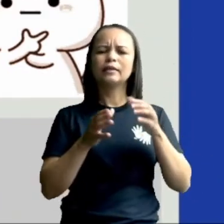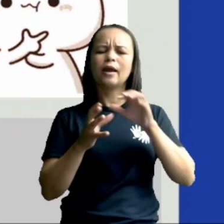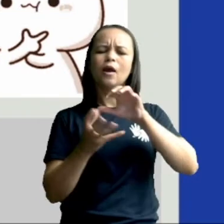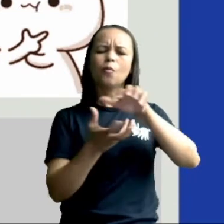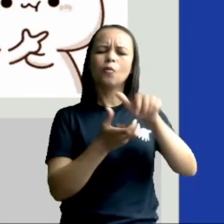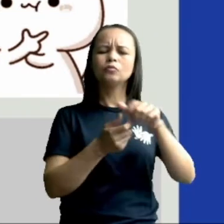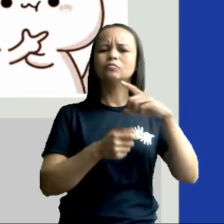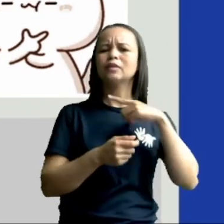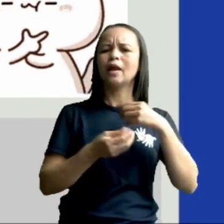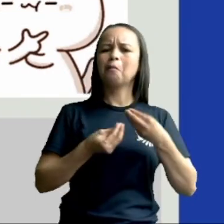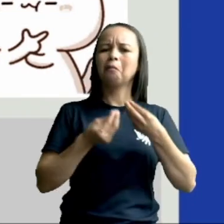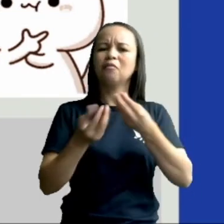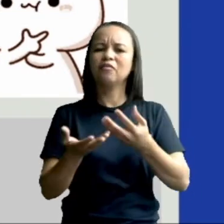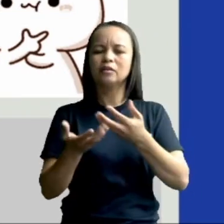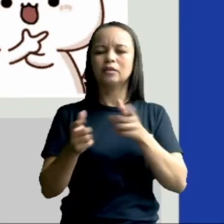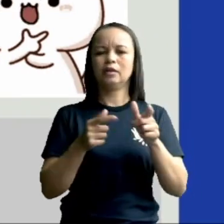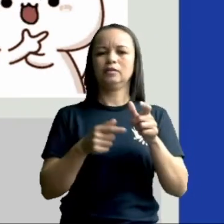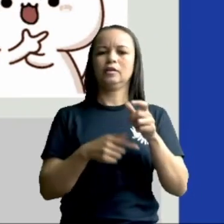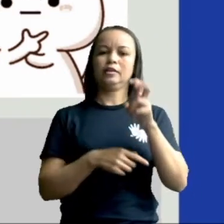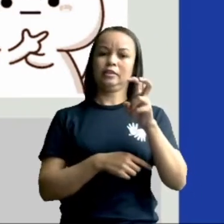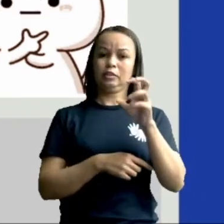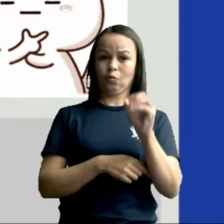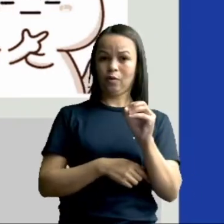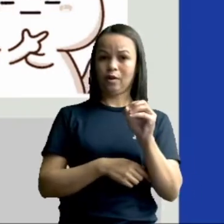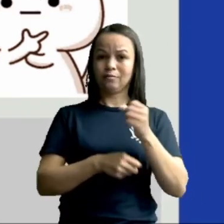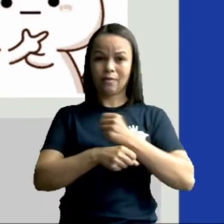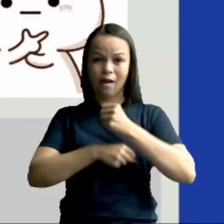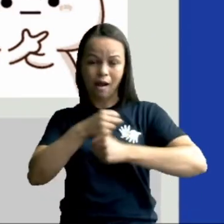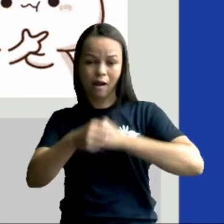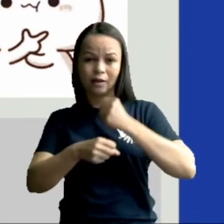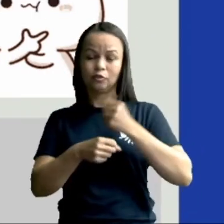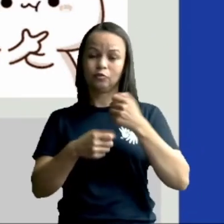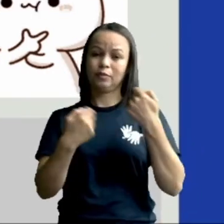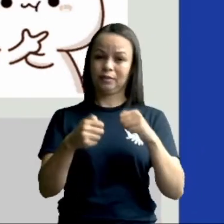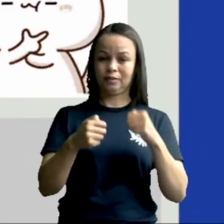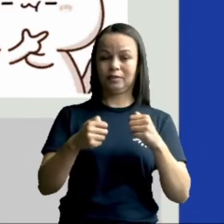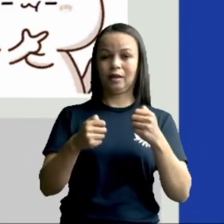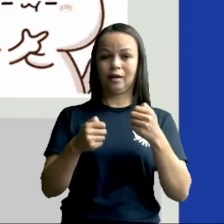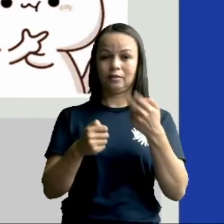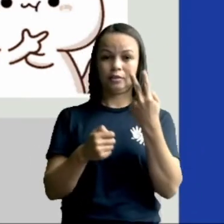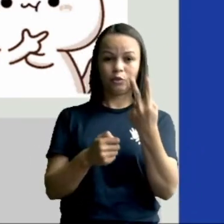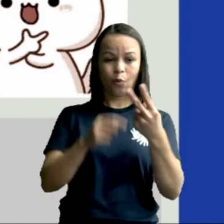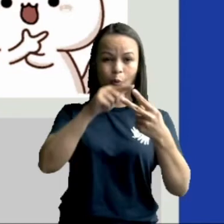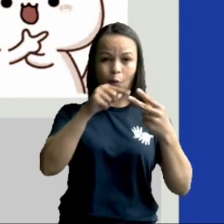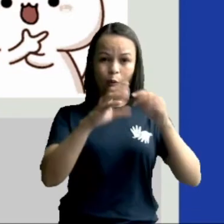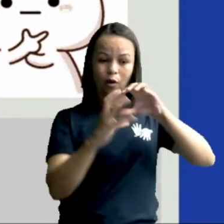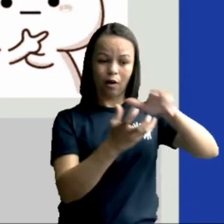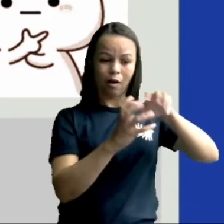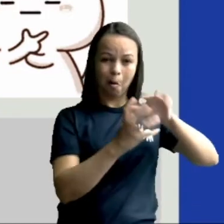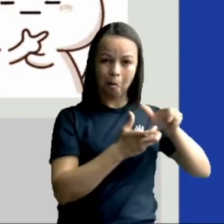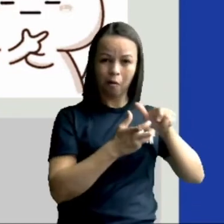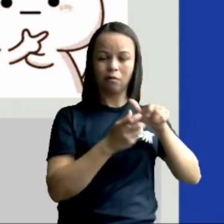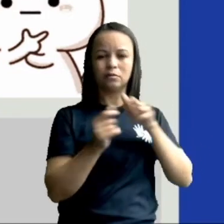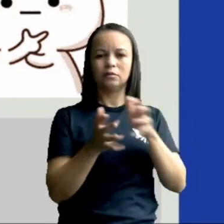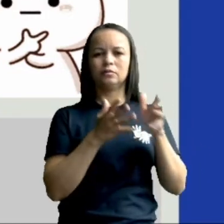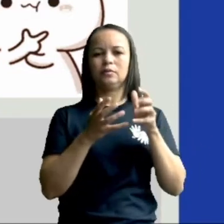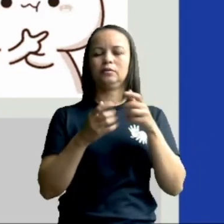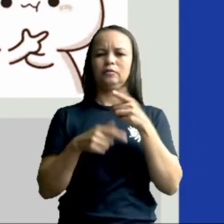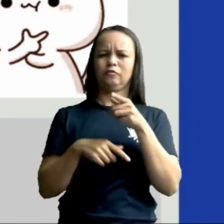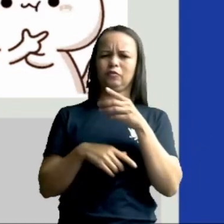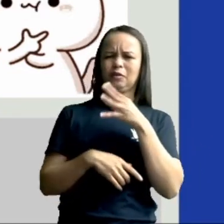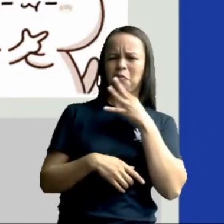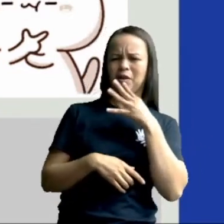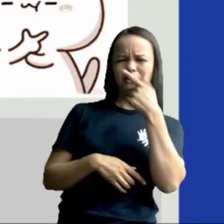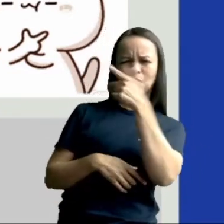Desse jeito, em 50 anos, vamos precisar de 2 planetas Terra para nos sustentar. Agora, você aí conhece um outro planeta